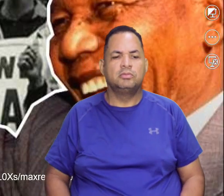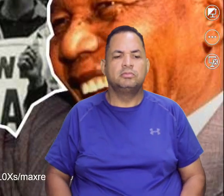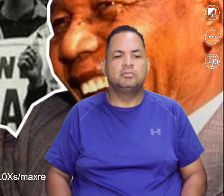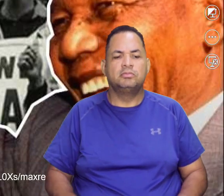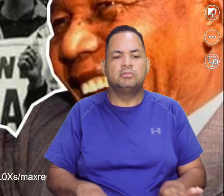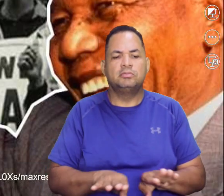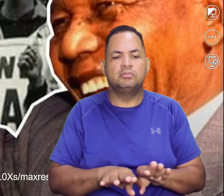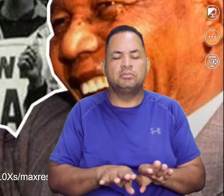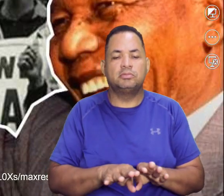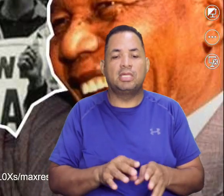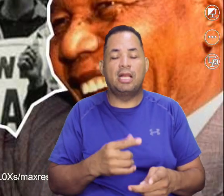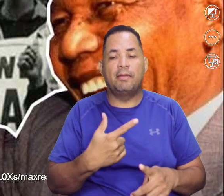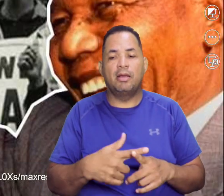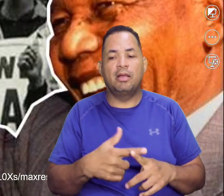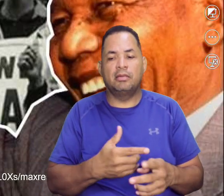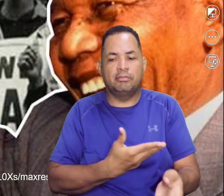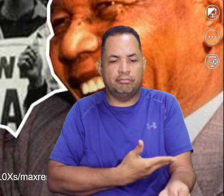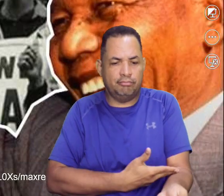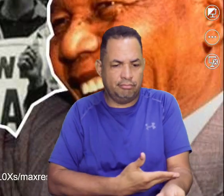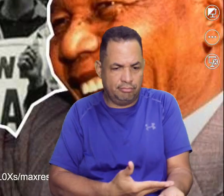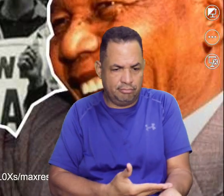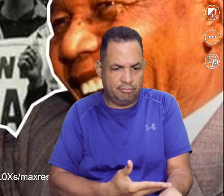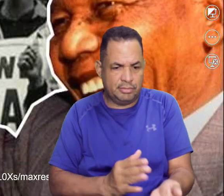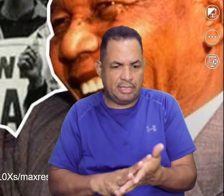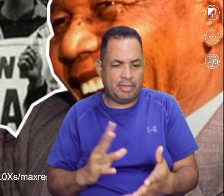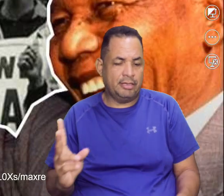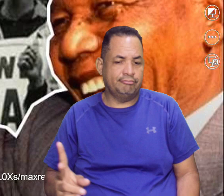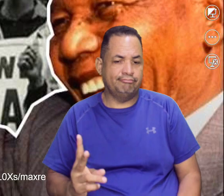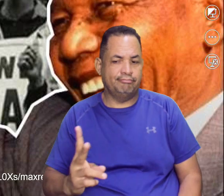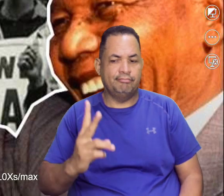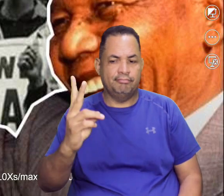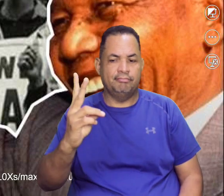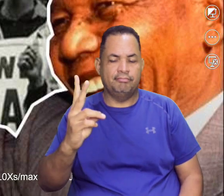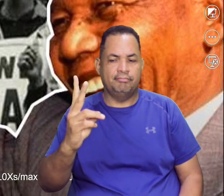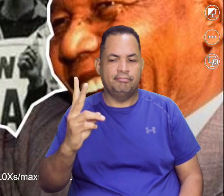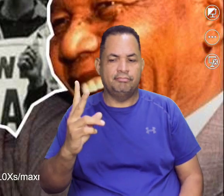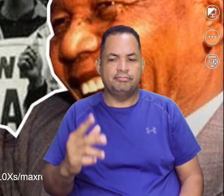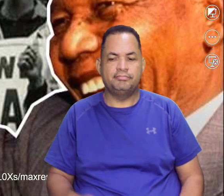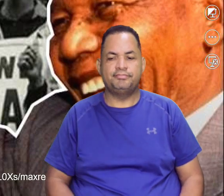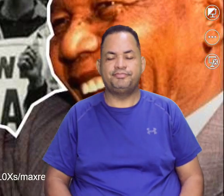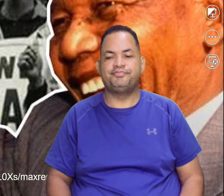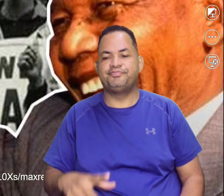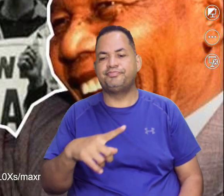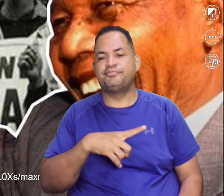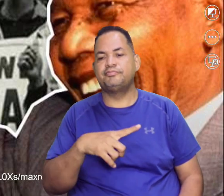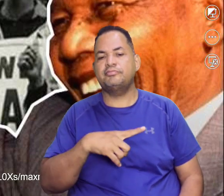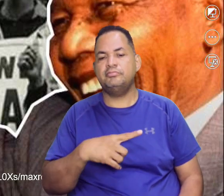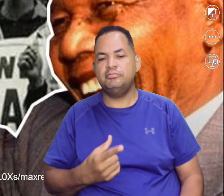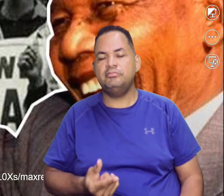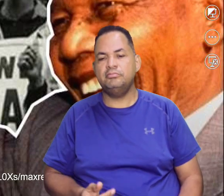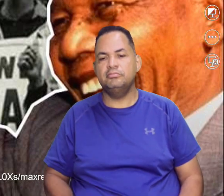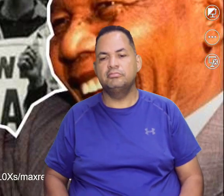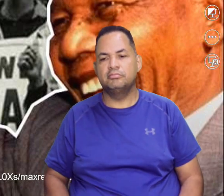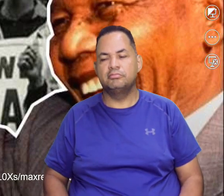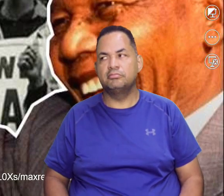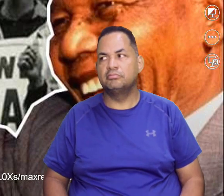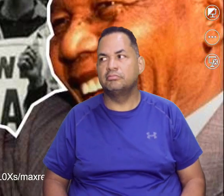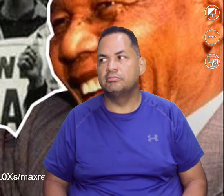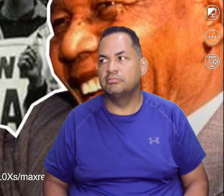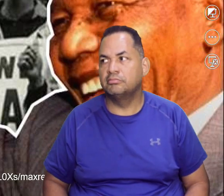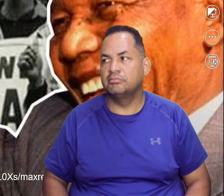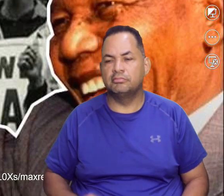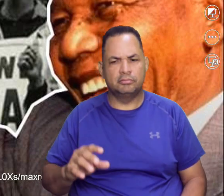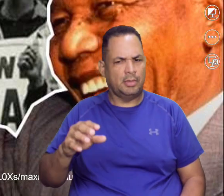deles serem brancos, eles vão ter mais vantagens. Então dava para você, sim, enriquecer naquelas terras.